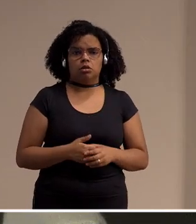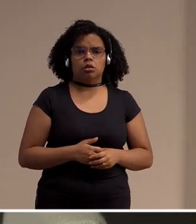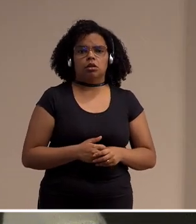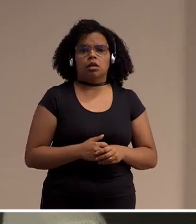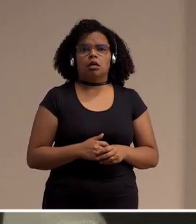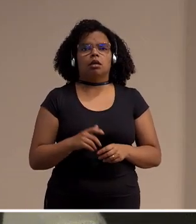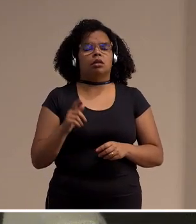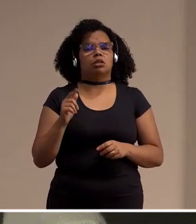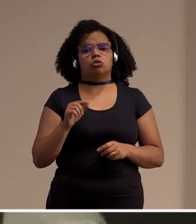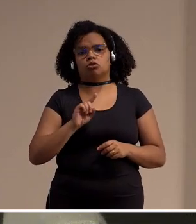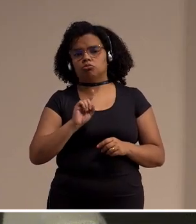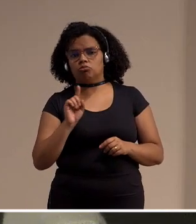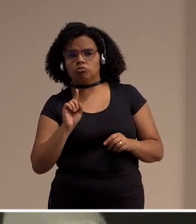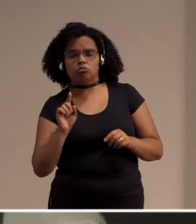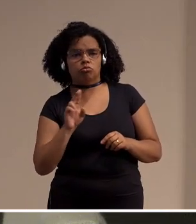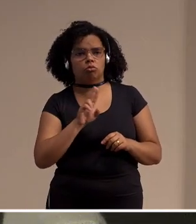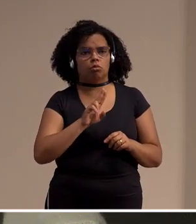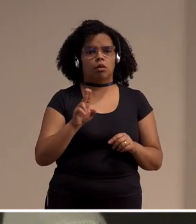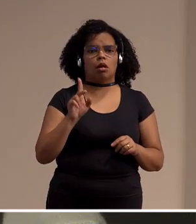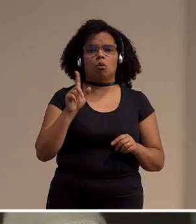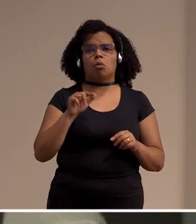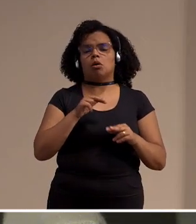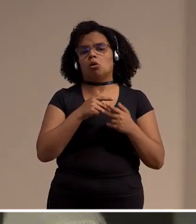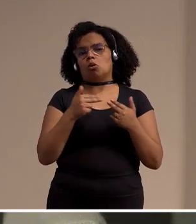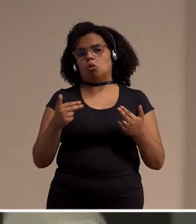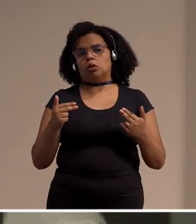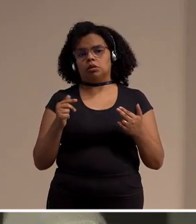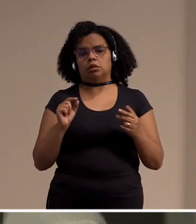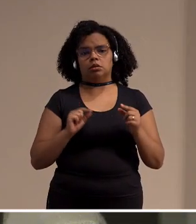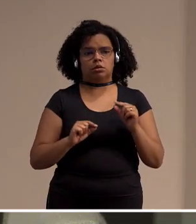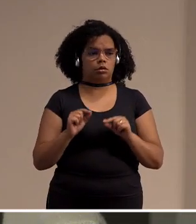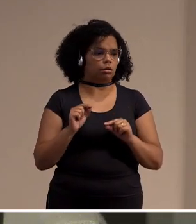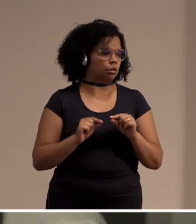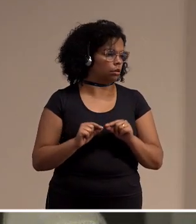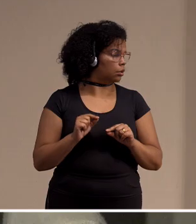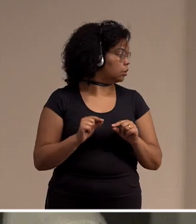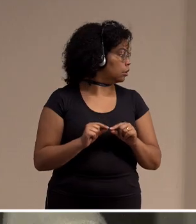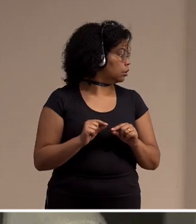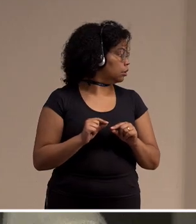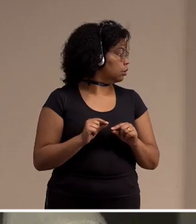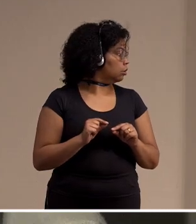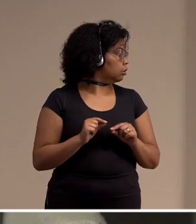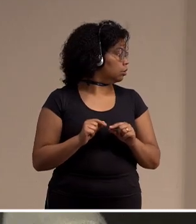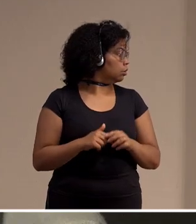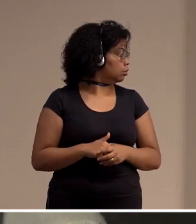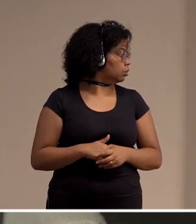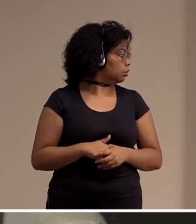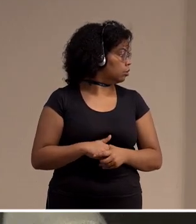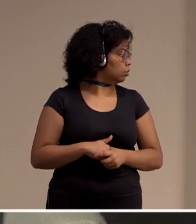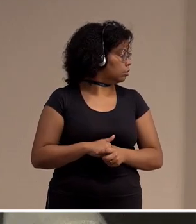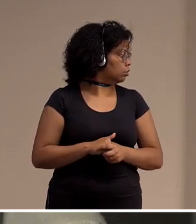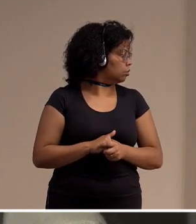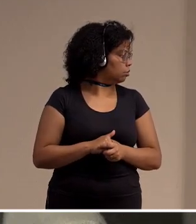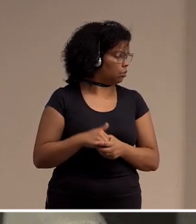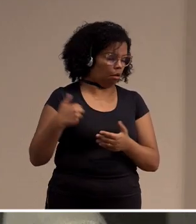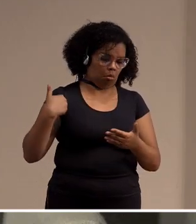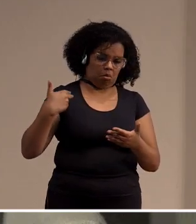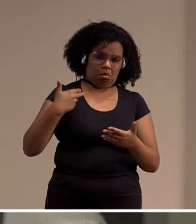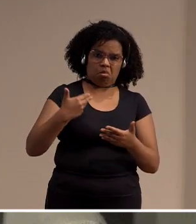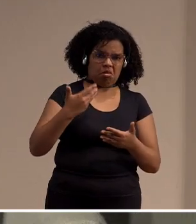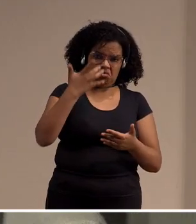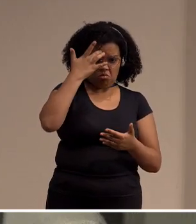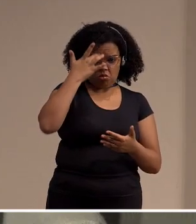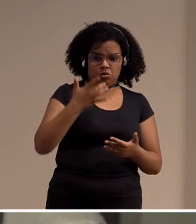Isso de não nomear é uma coisa que já acompanha os meus personagens há um bom tempo. Assim, eu não sei de onde